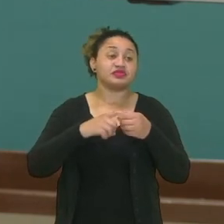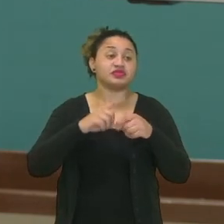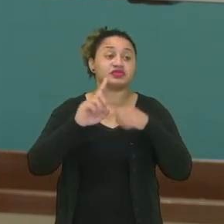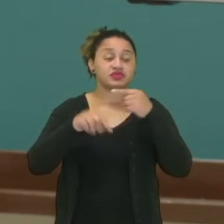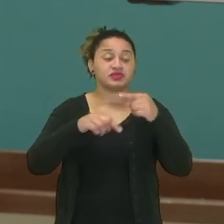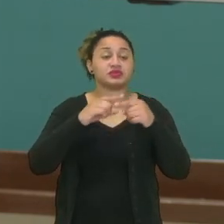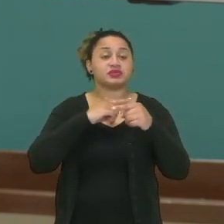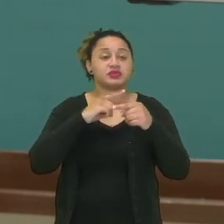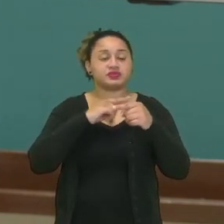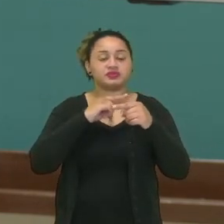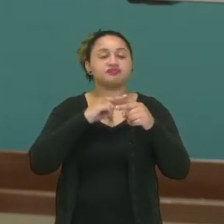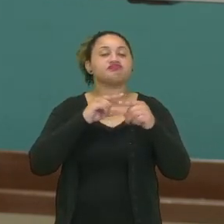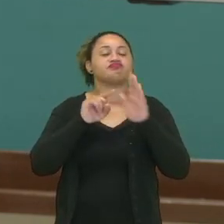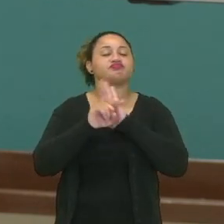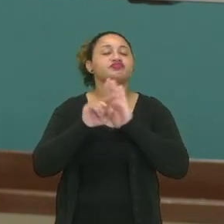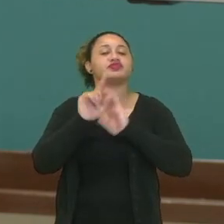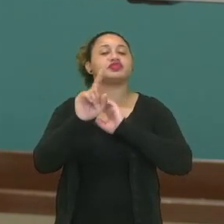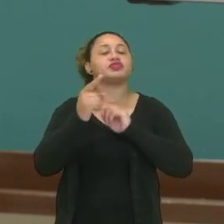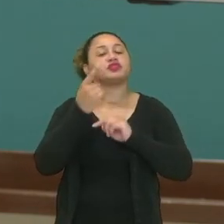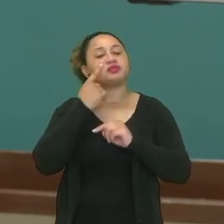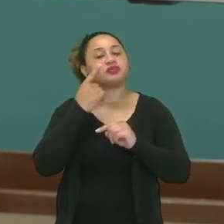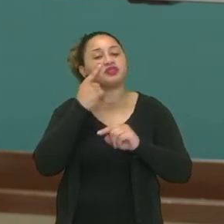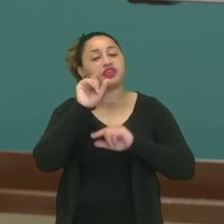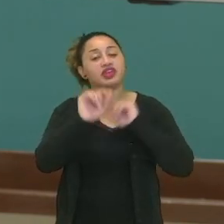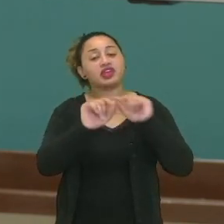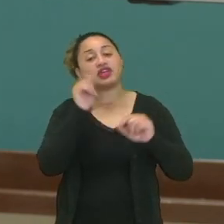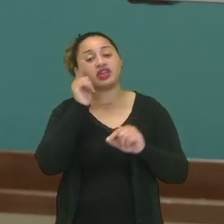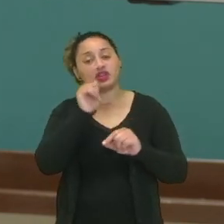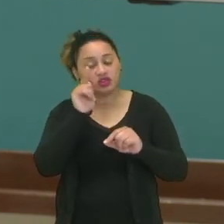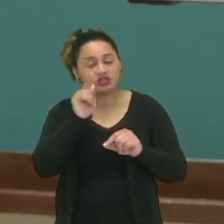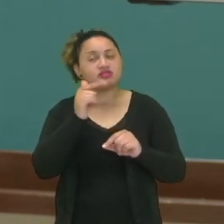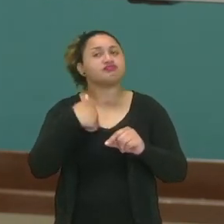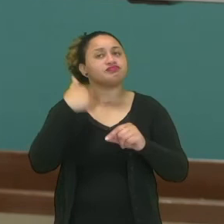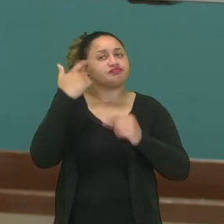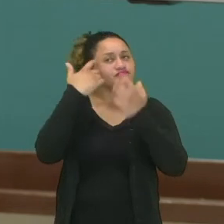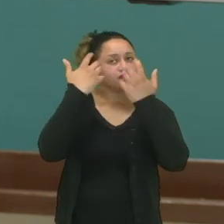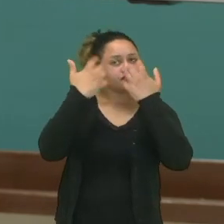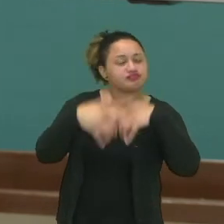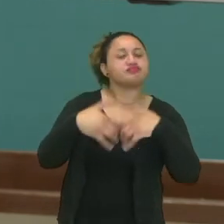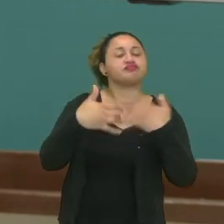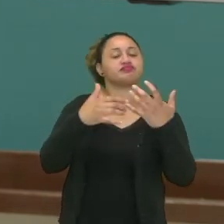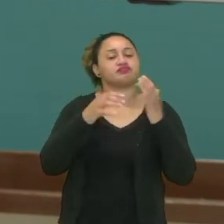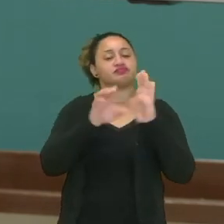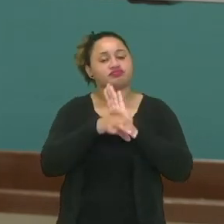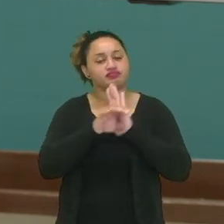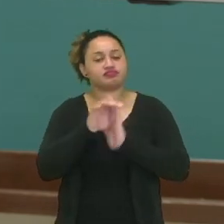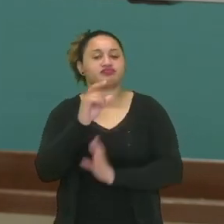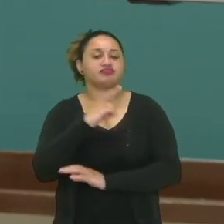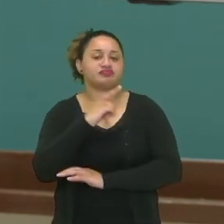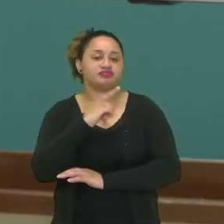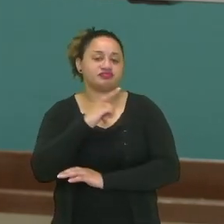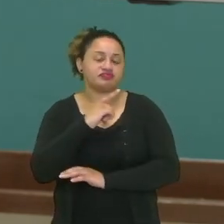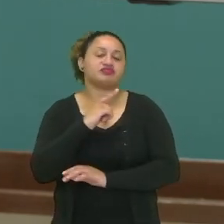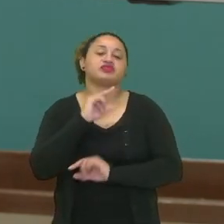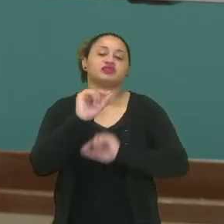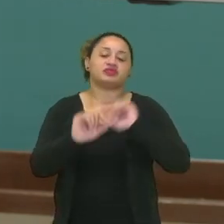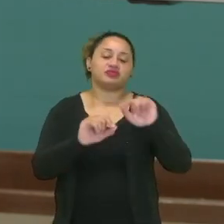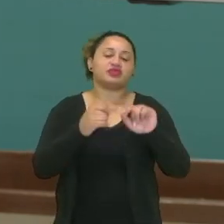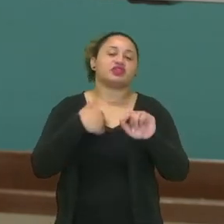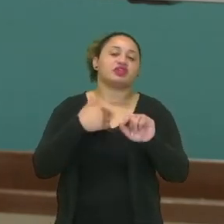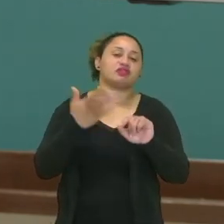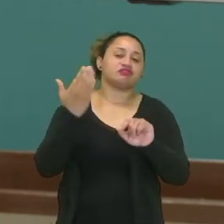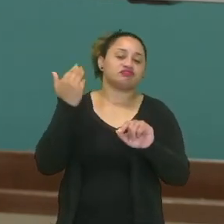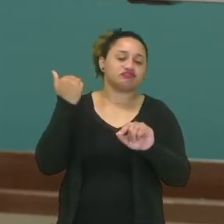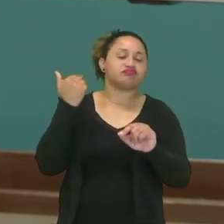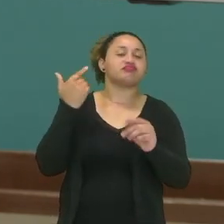esta questão aqui, que vamos ver quem consegue já pensar nesse conceito que a gente trabalhou lá no primeiro